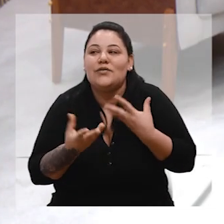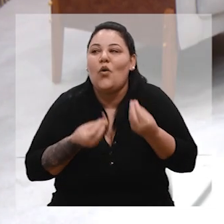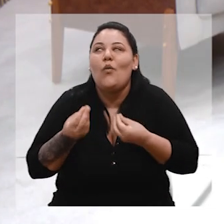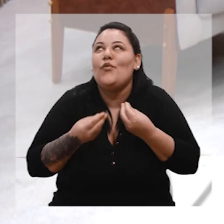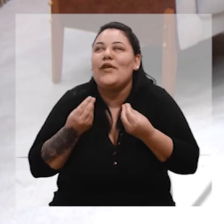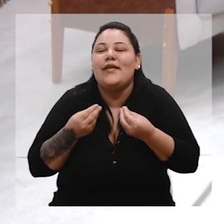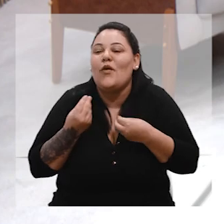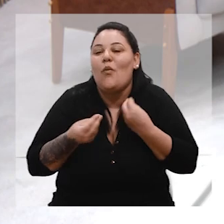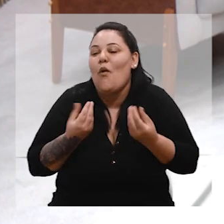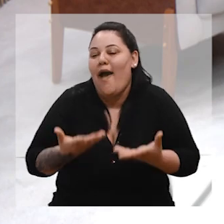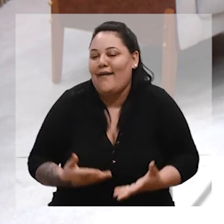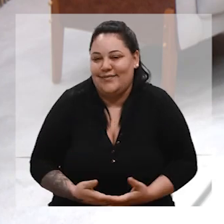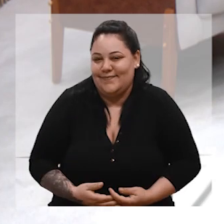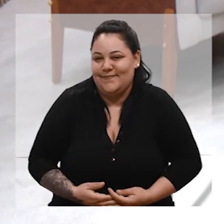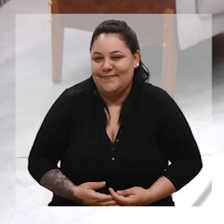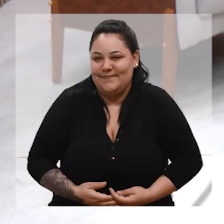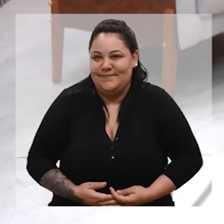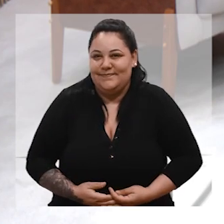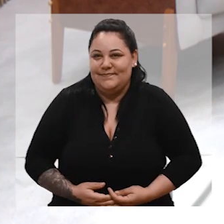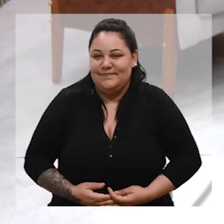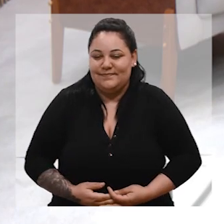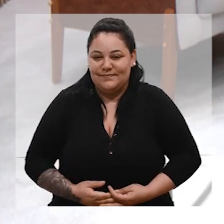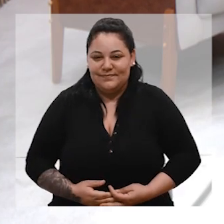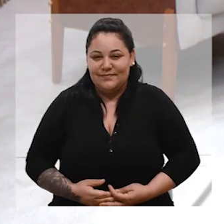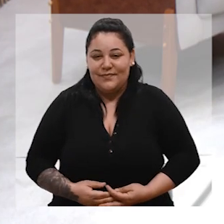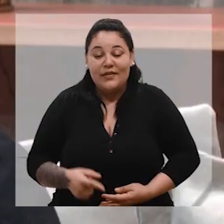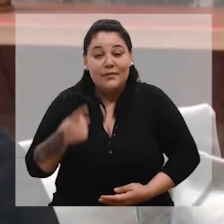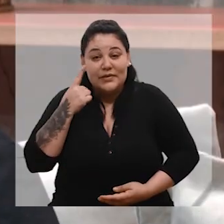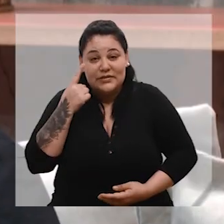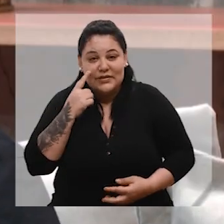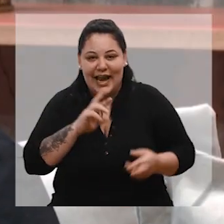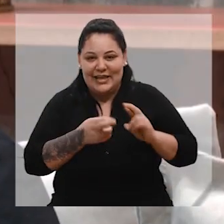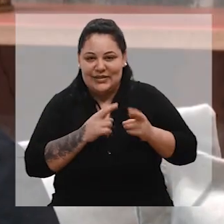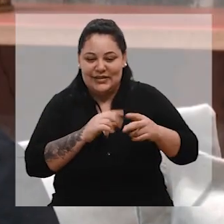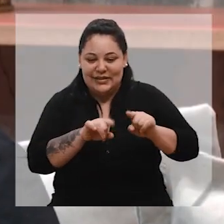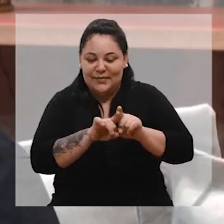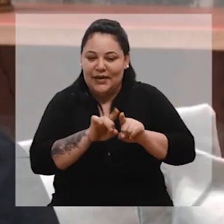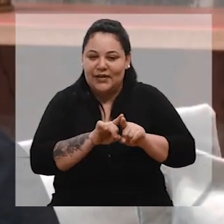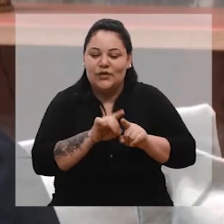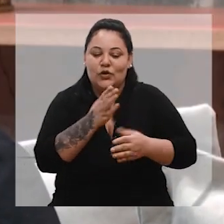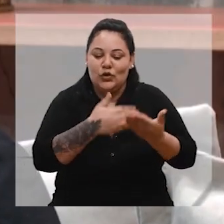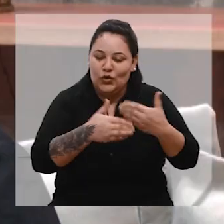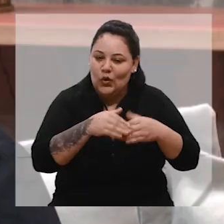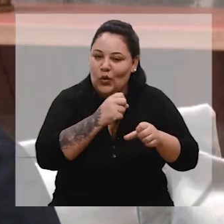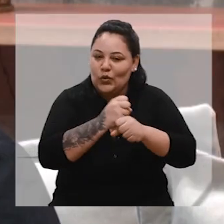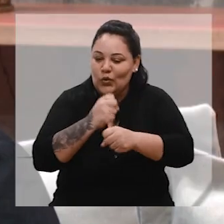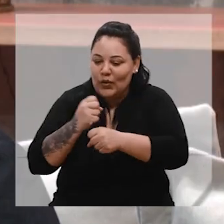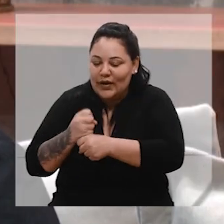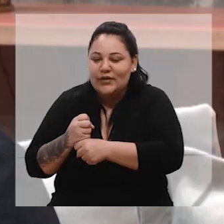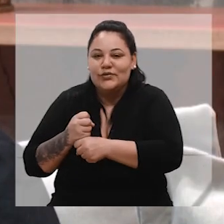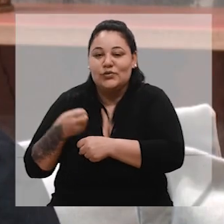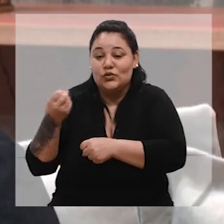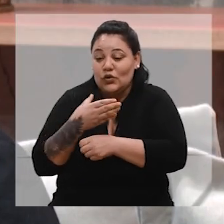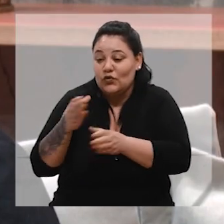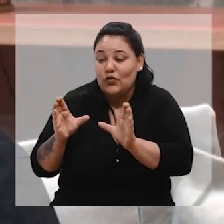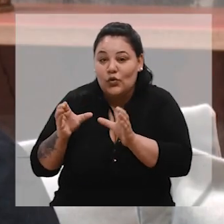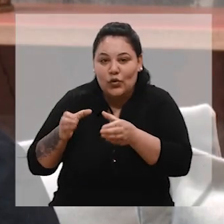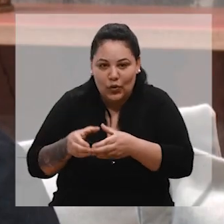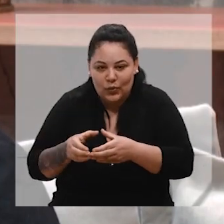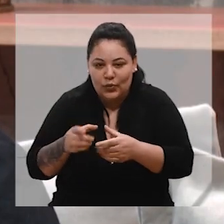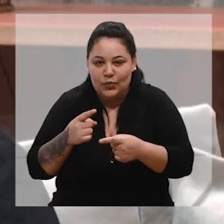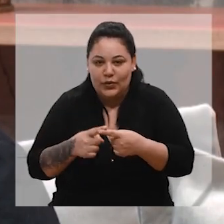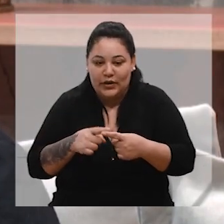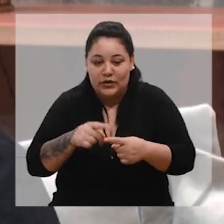você faz? Como é que é esse fazer? Pensando assim na questão que a cada ano sempre é uma nova equipe, né? Porque